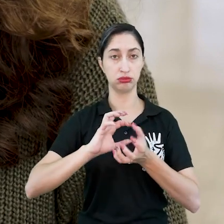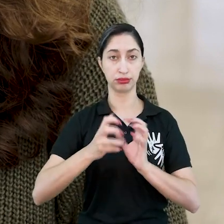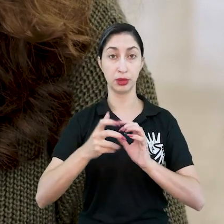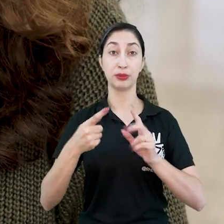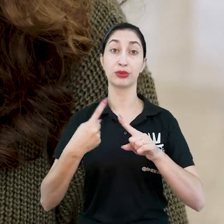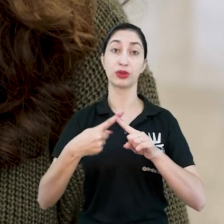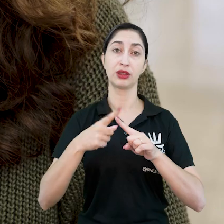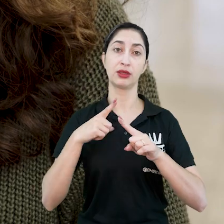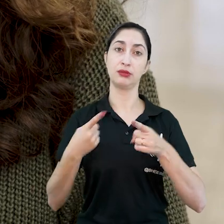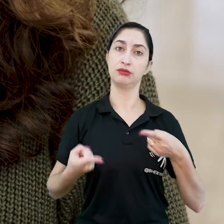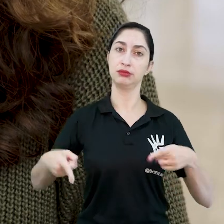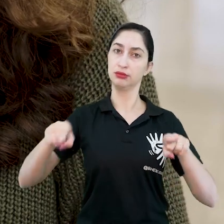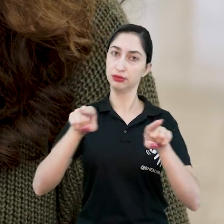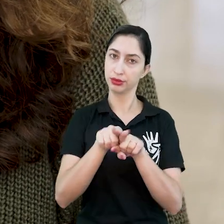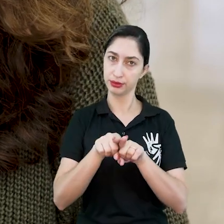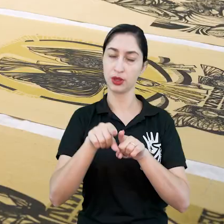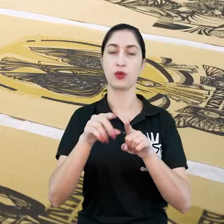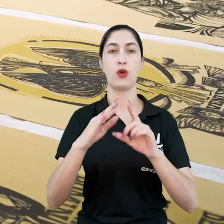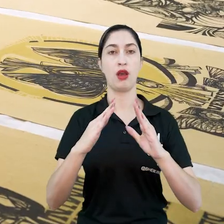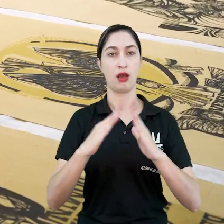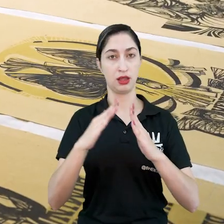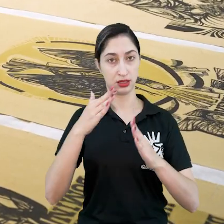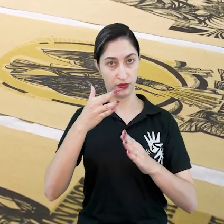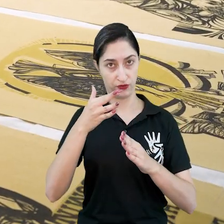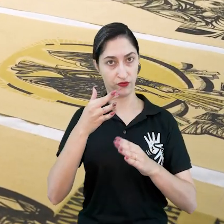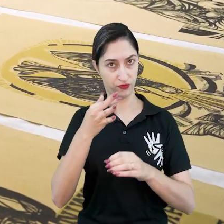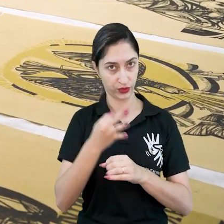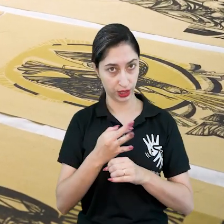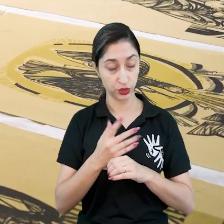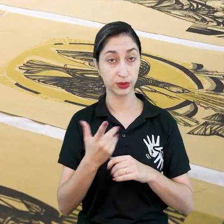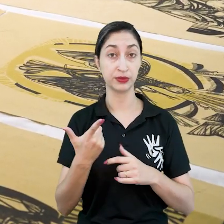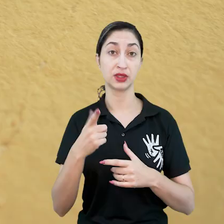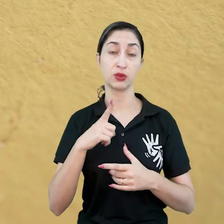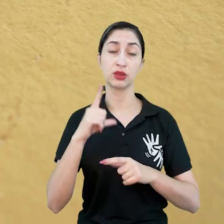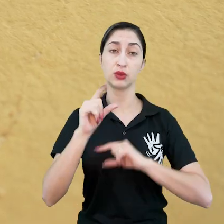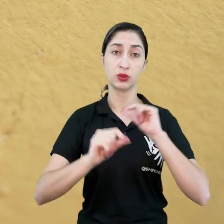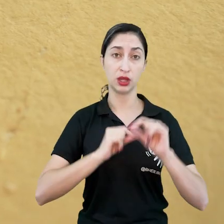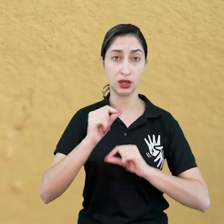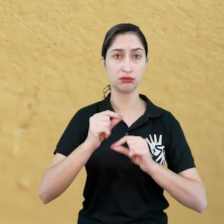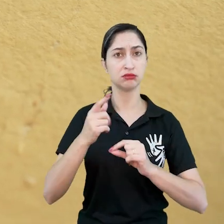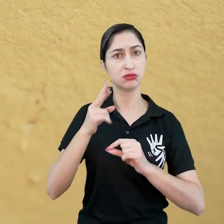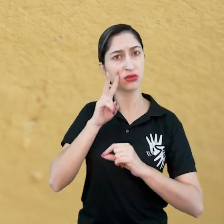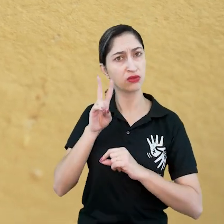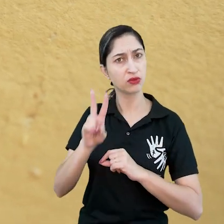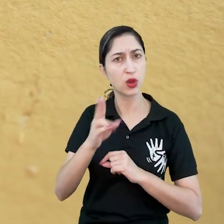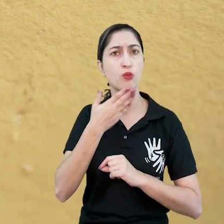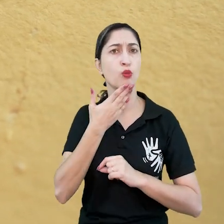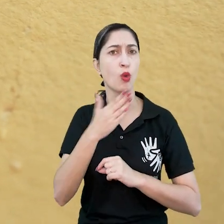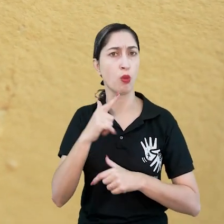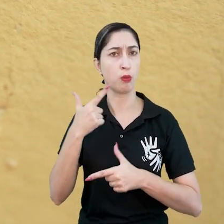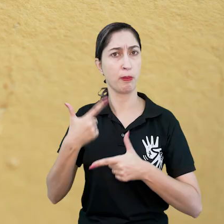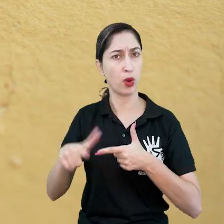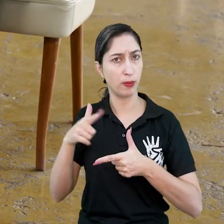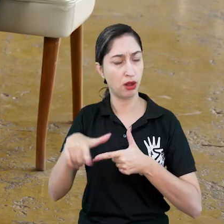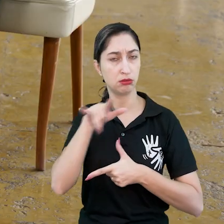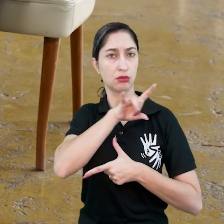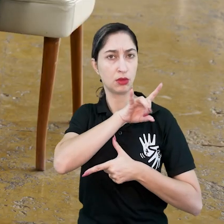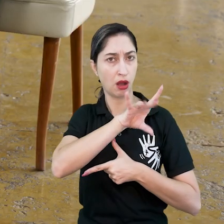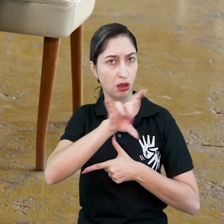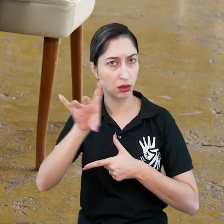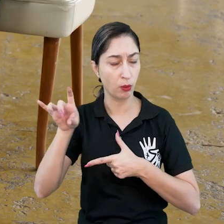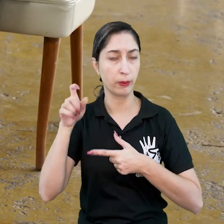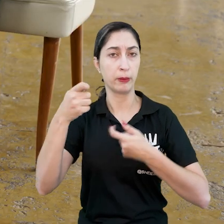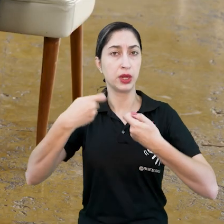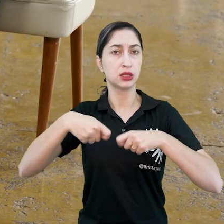dessa parceria com a Casa Fiat de Cultura. A primeira coisa é fazer o diagnóstico, né? Saber o problema de cada uma das peças, o que